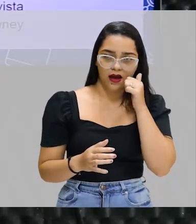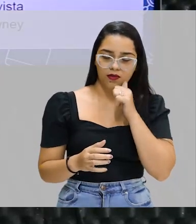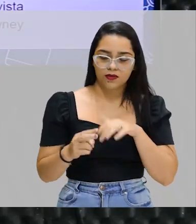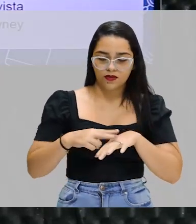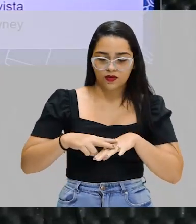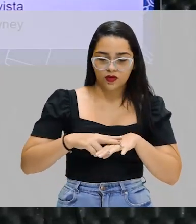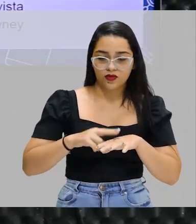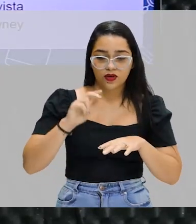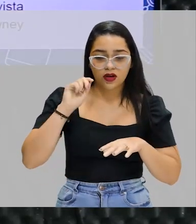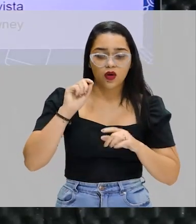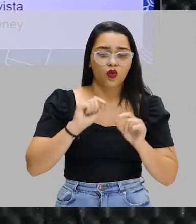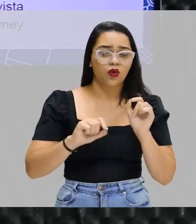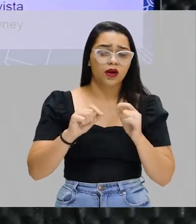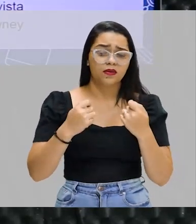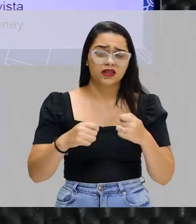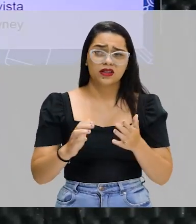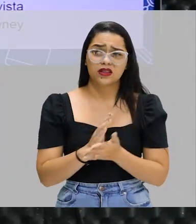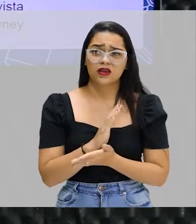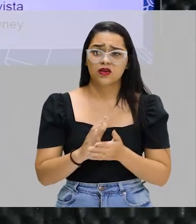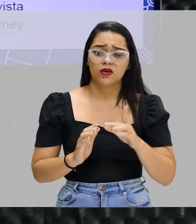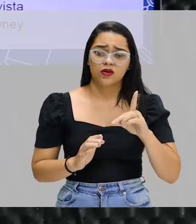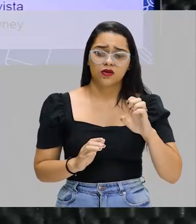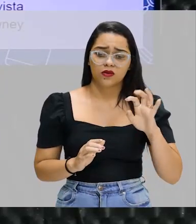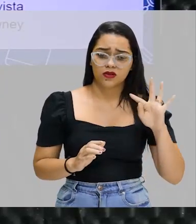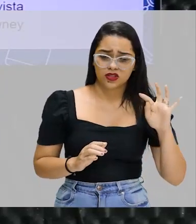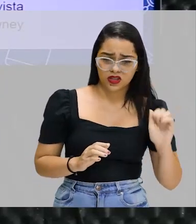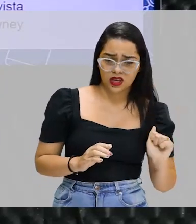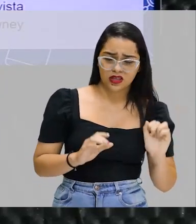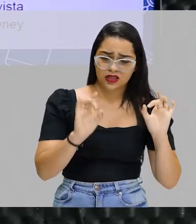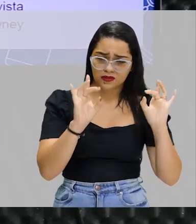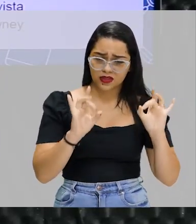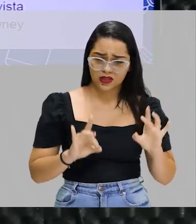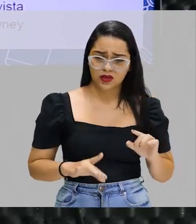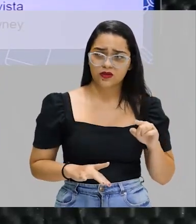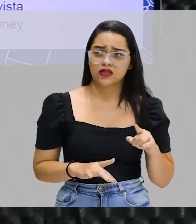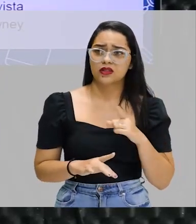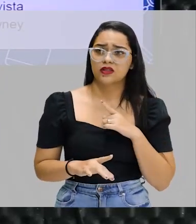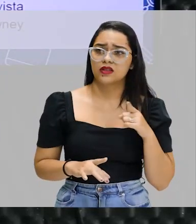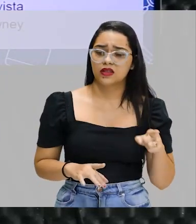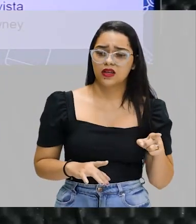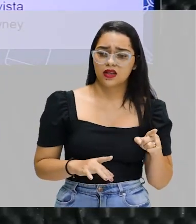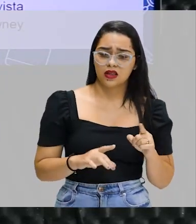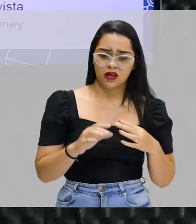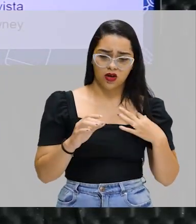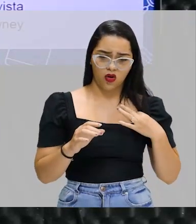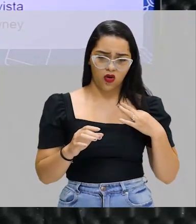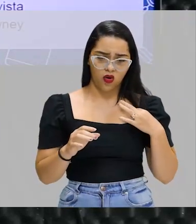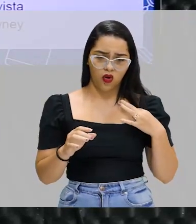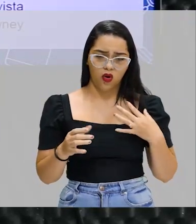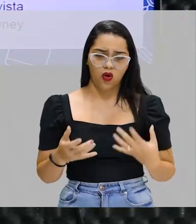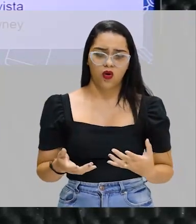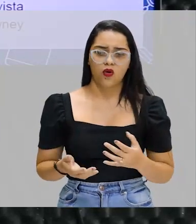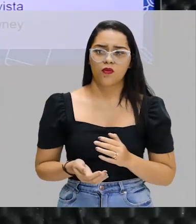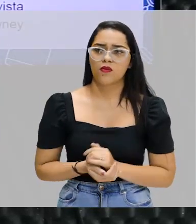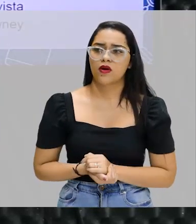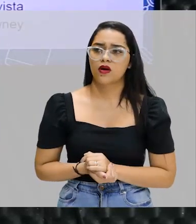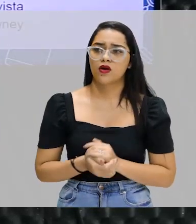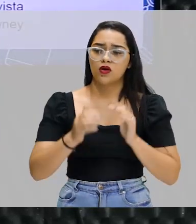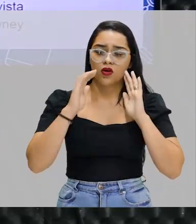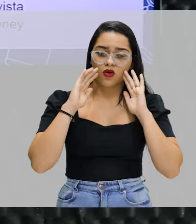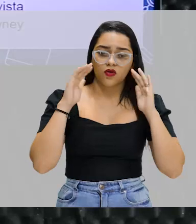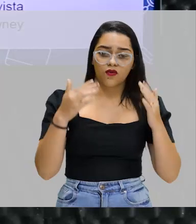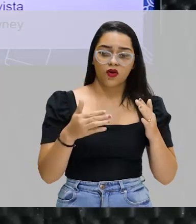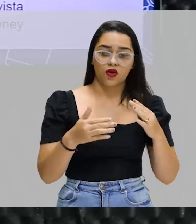negra, você teve que fazer alguma dieta especial para você caber naquela roupa? Então, o foco era